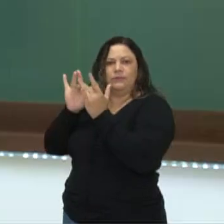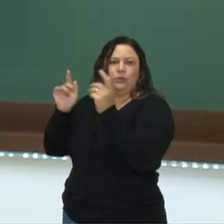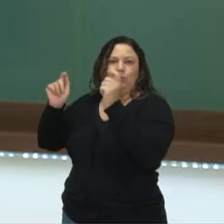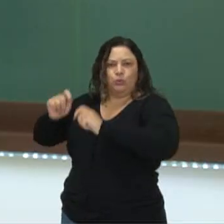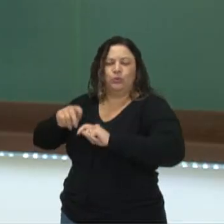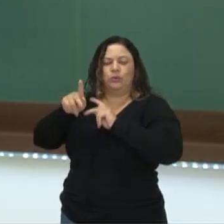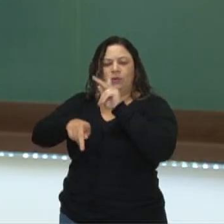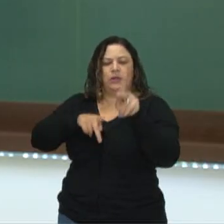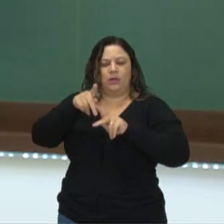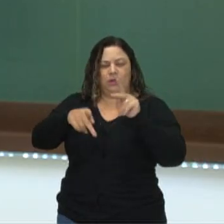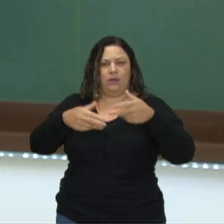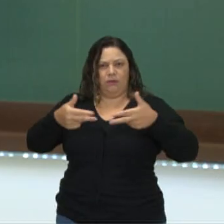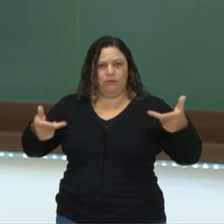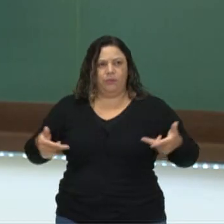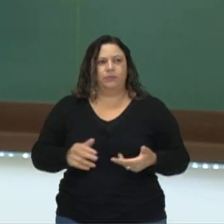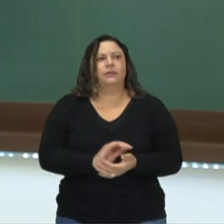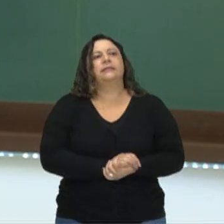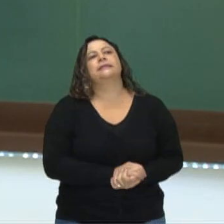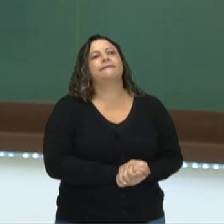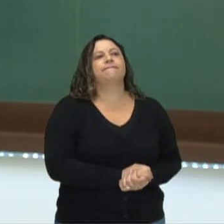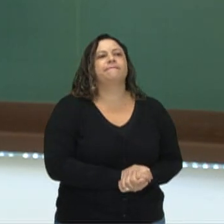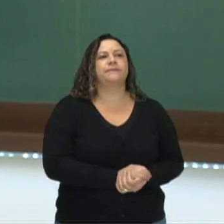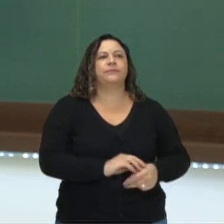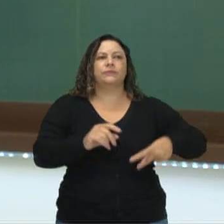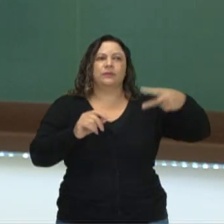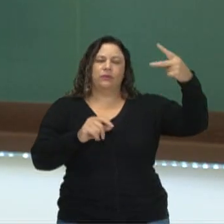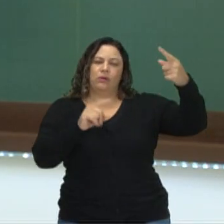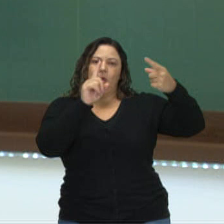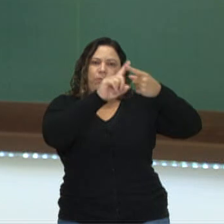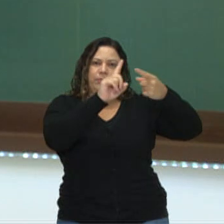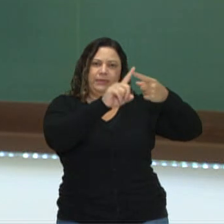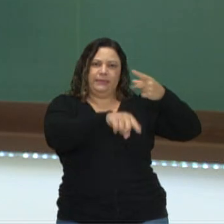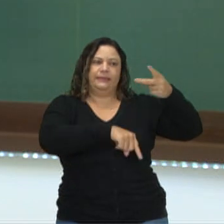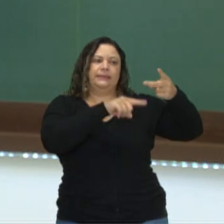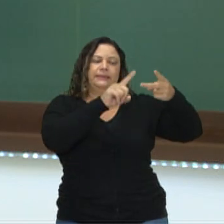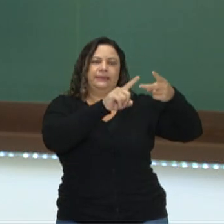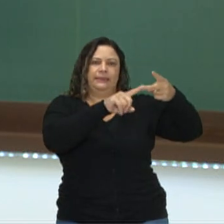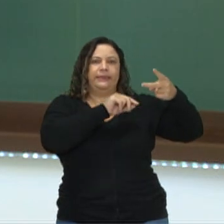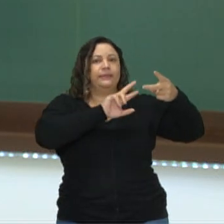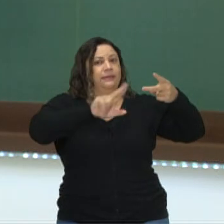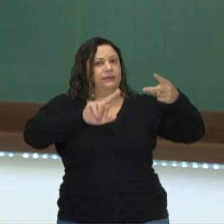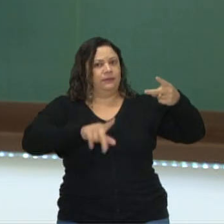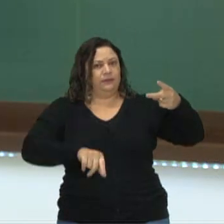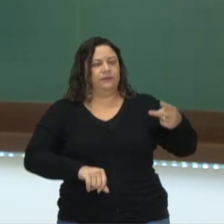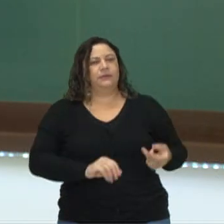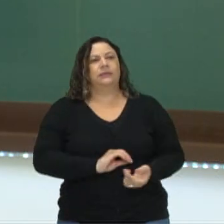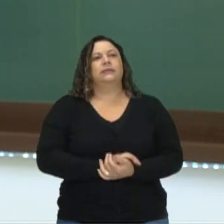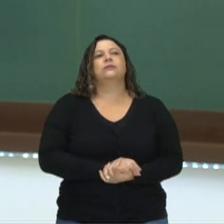com a população, tá? Então, clero secular e clero regular.